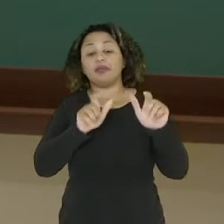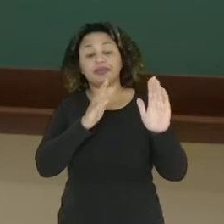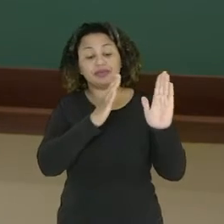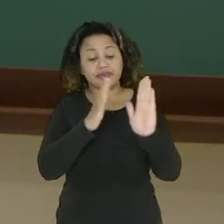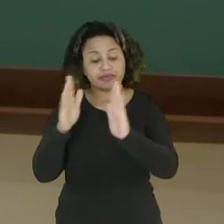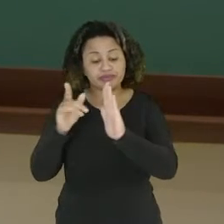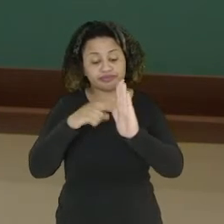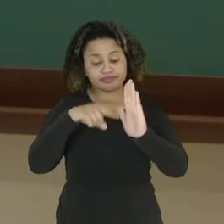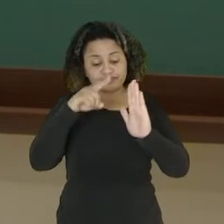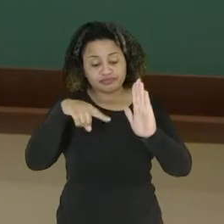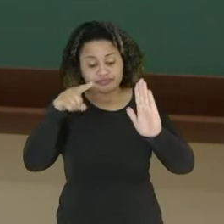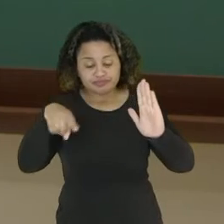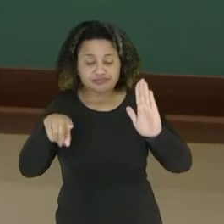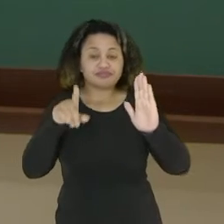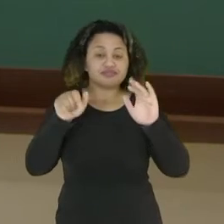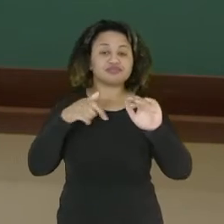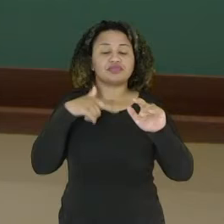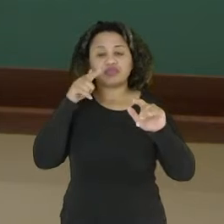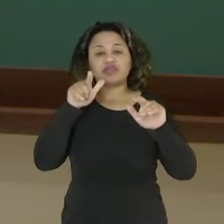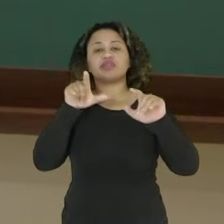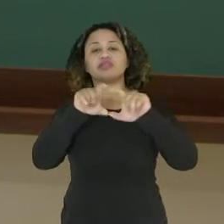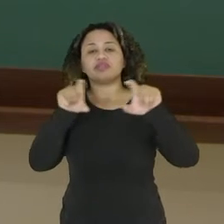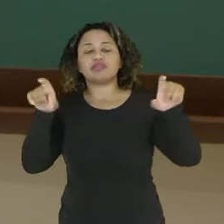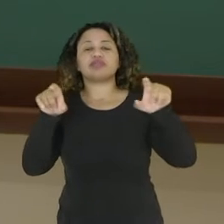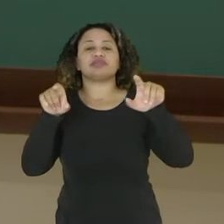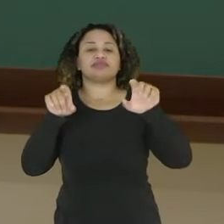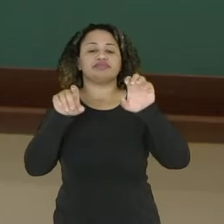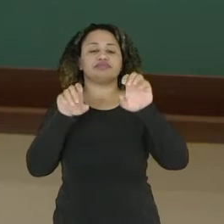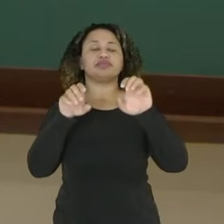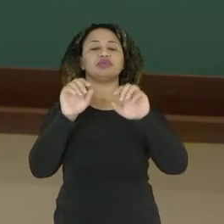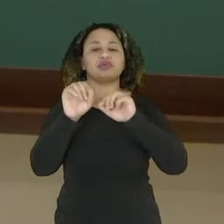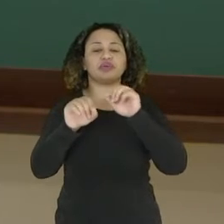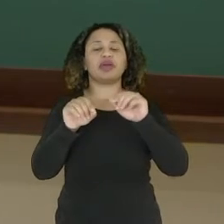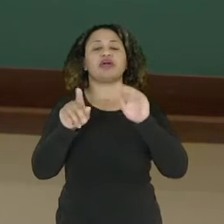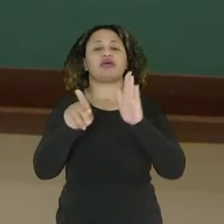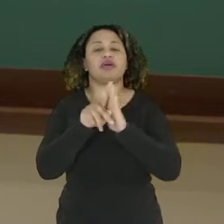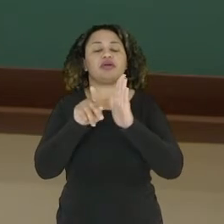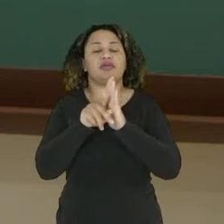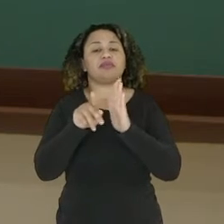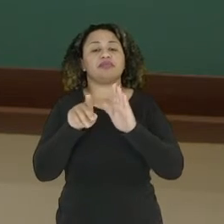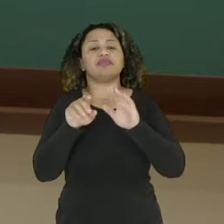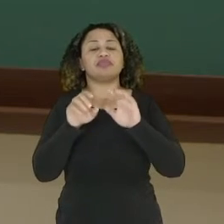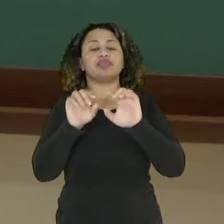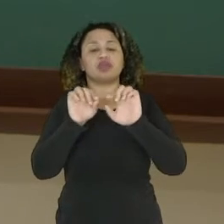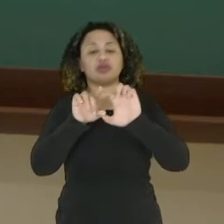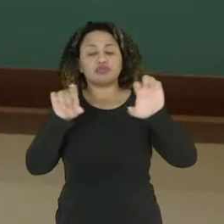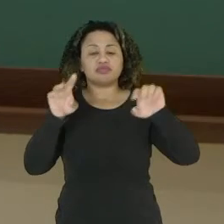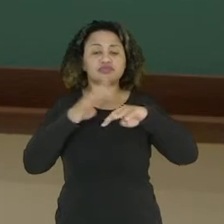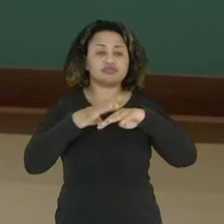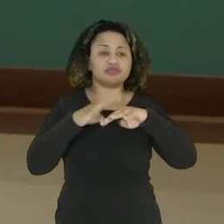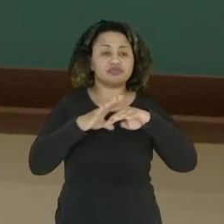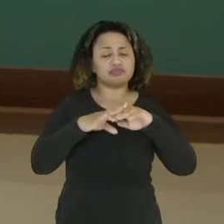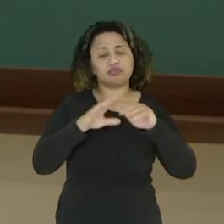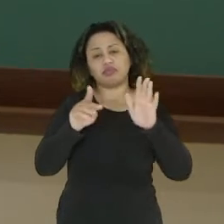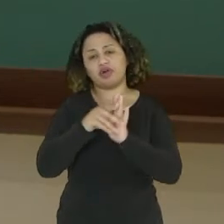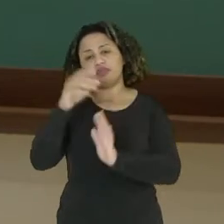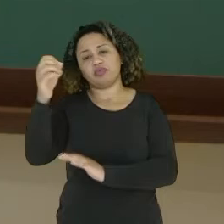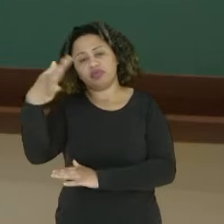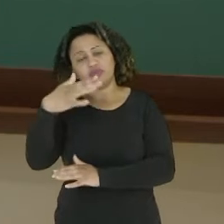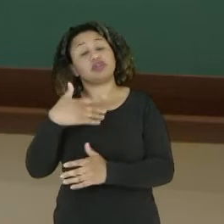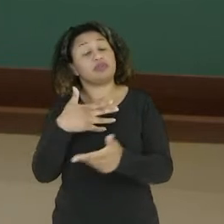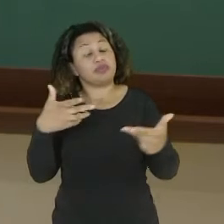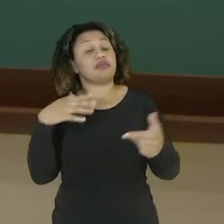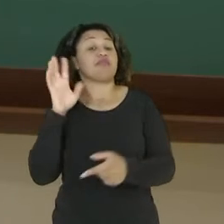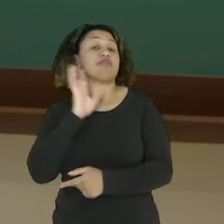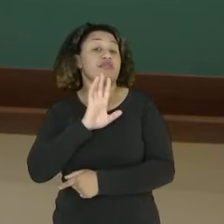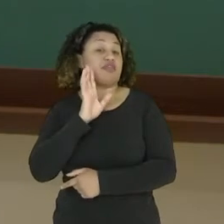Lá você vai conhecer as equações de Maxwell, que são equações atreladas à luz. Então, é um universo bem bacana.